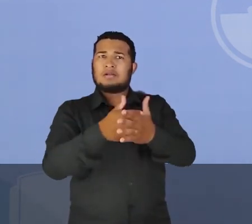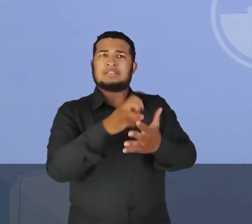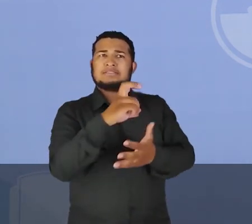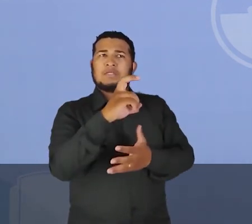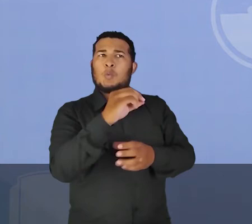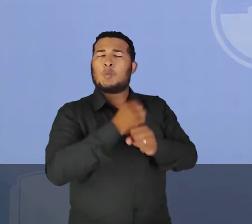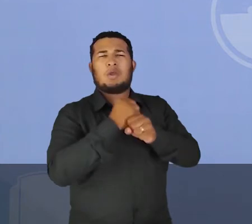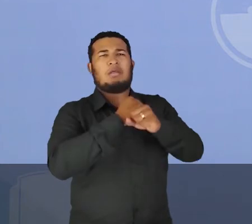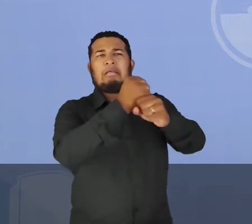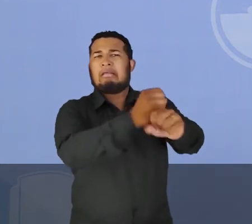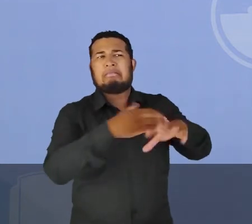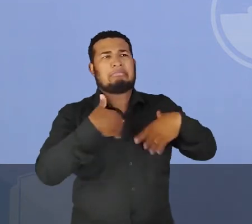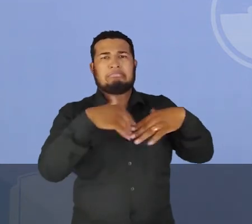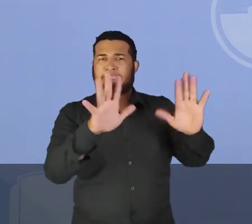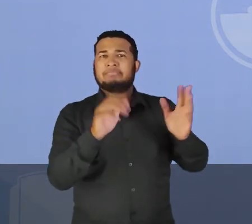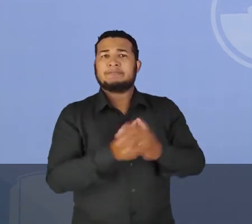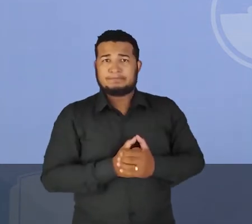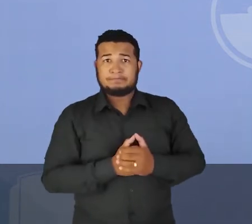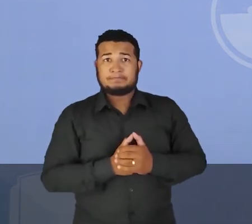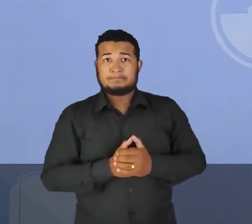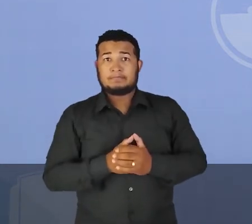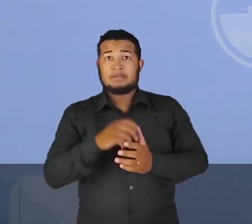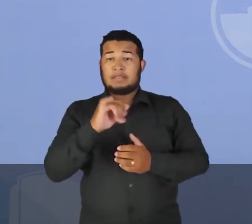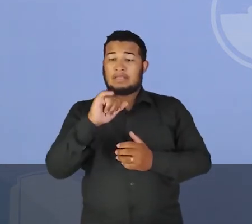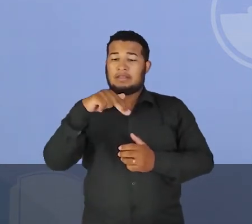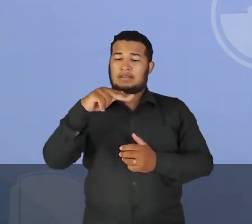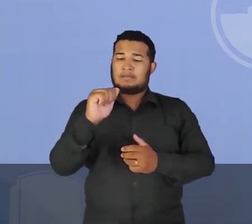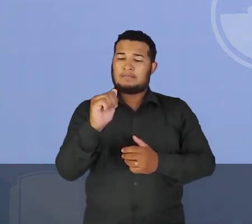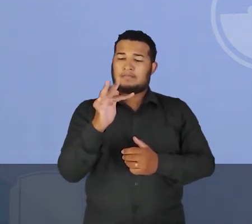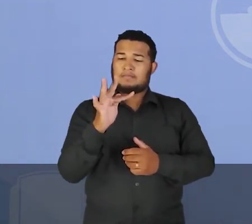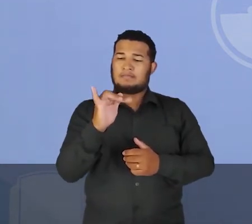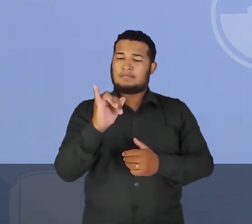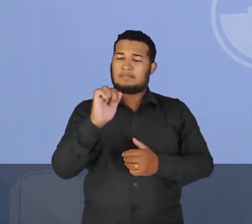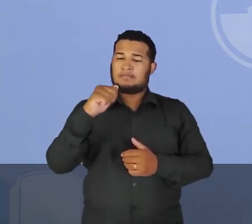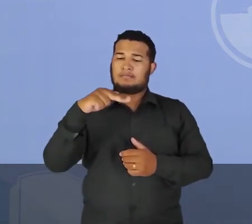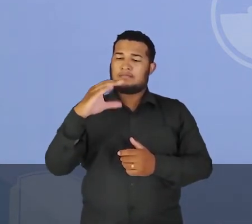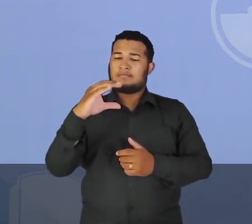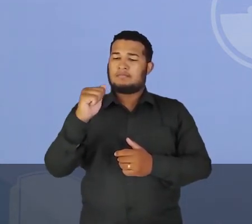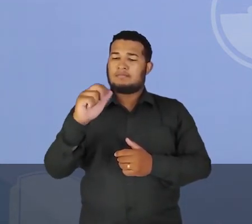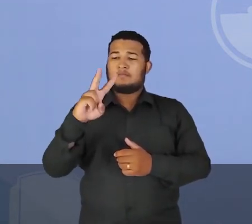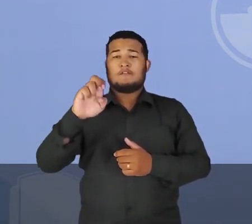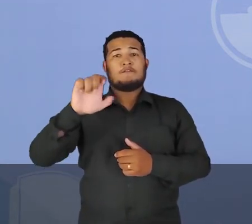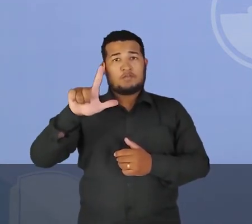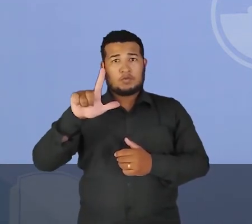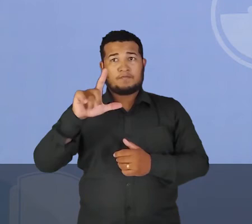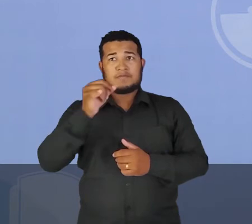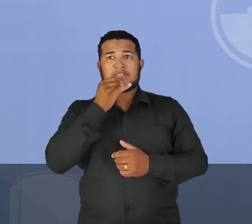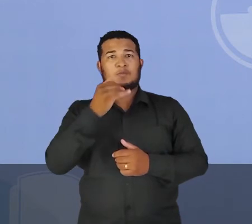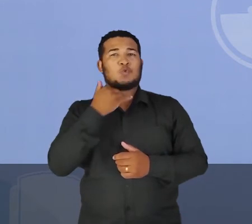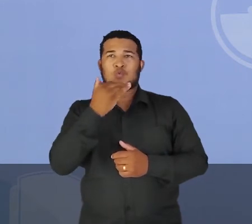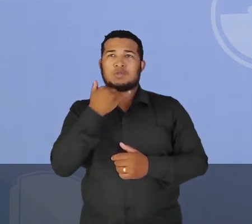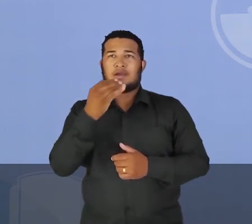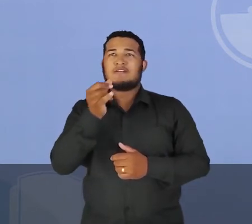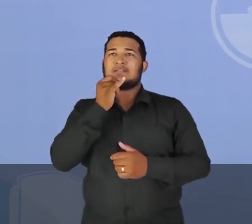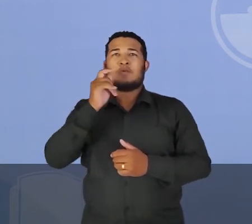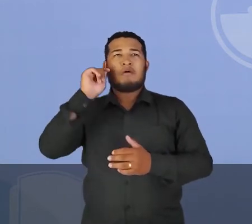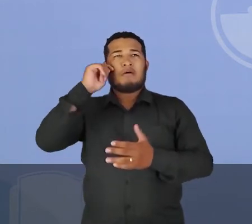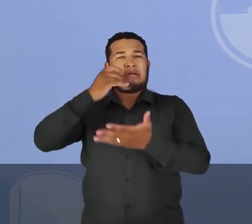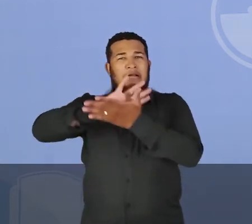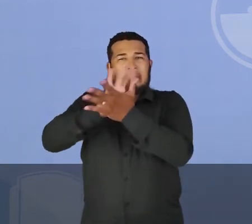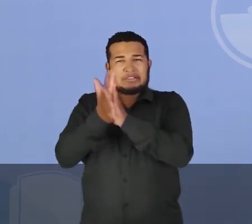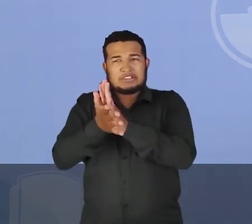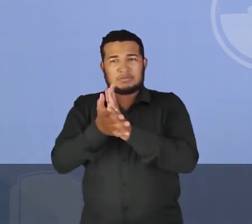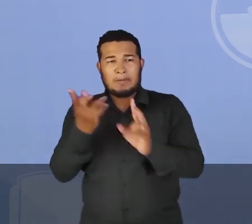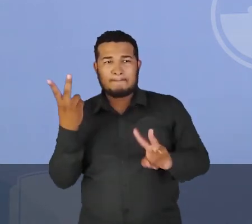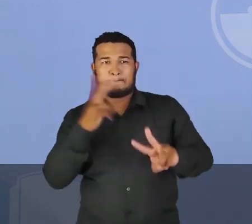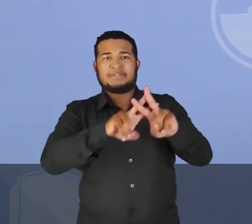anos depois. Tá? E inafiançável por quê? Porque você não pode ser preso por racismo, pagar aquela fiança e